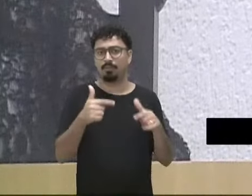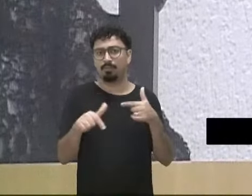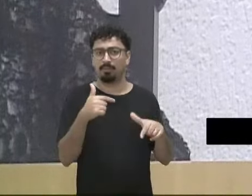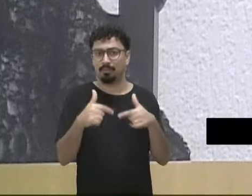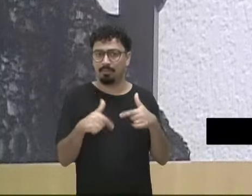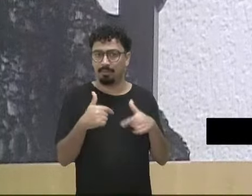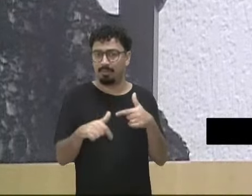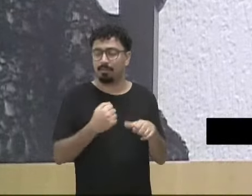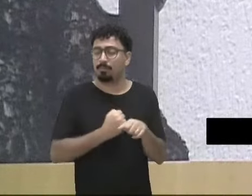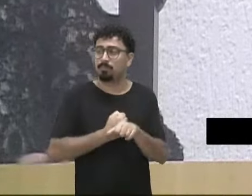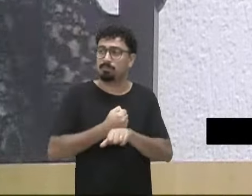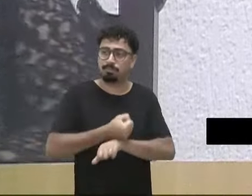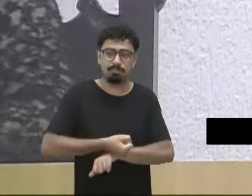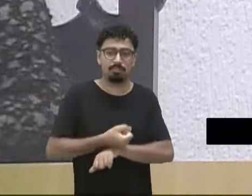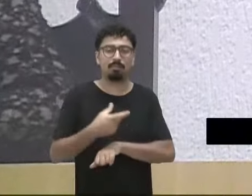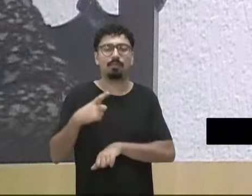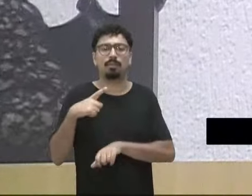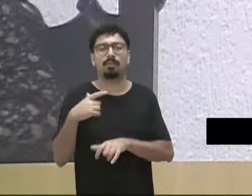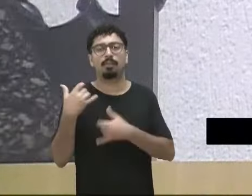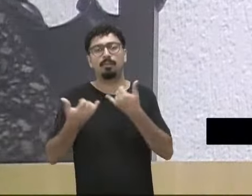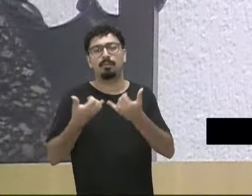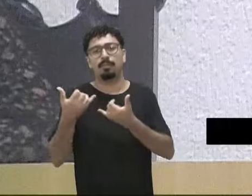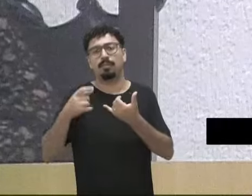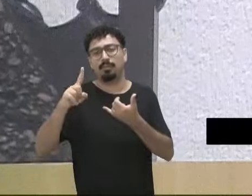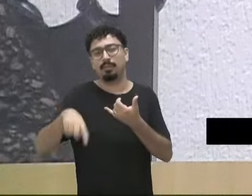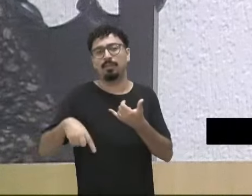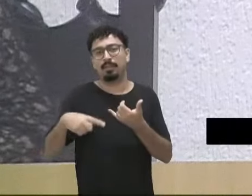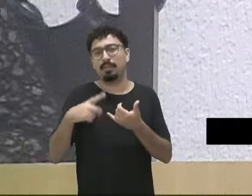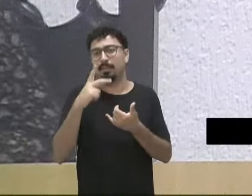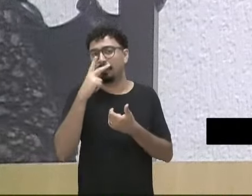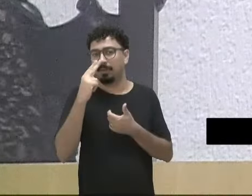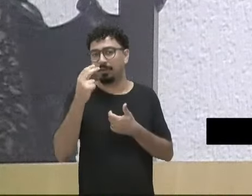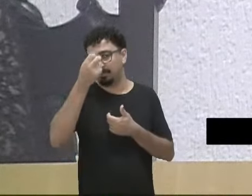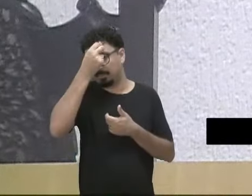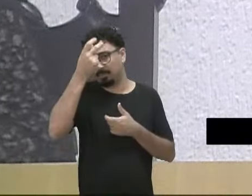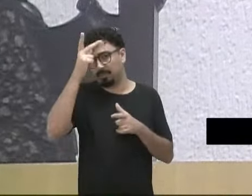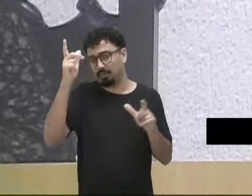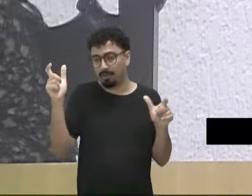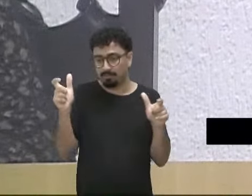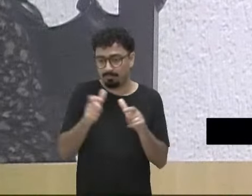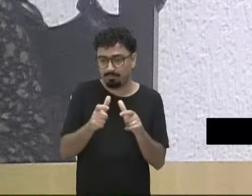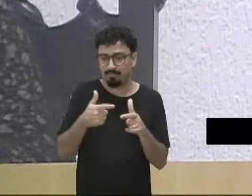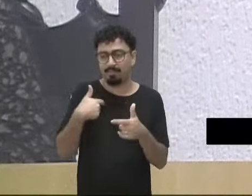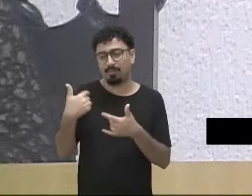imensa. Como eu brinco, é uma mini prefeitura, porque é muito setor